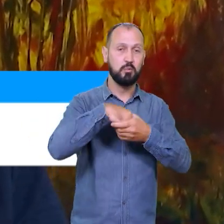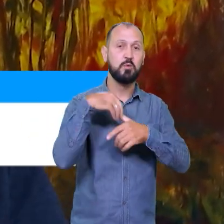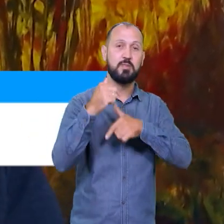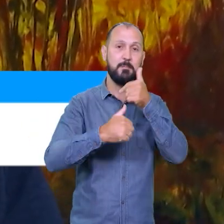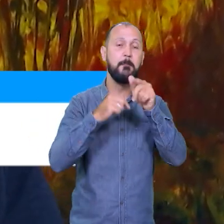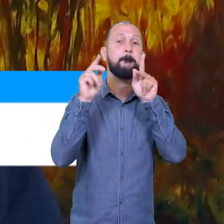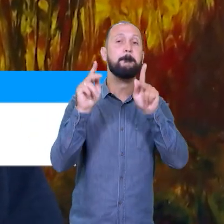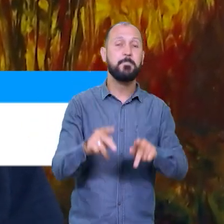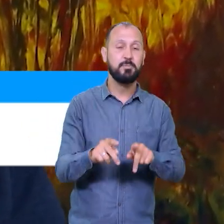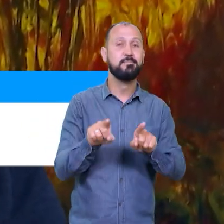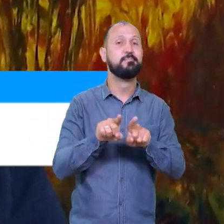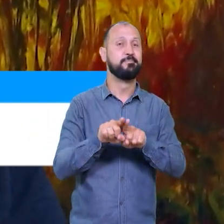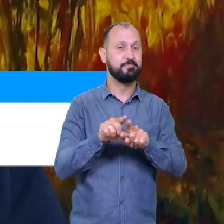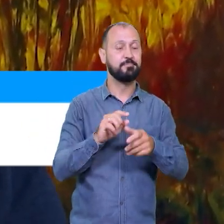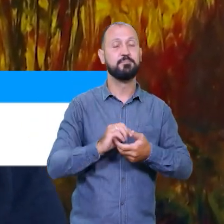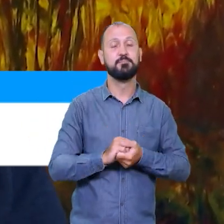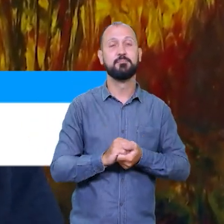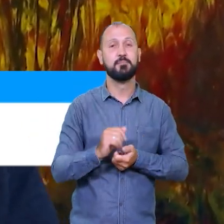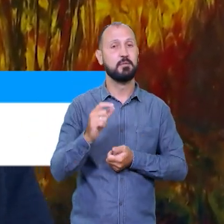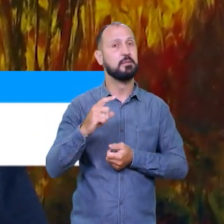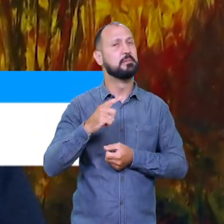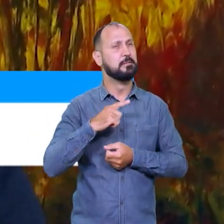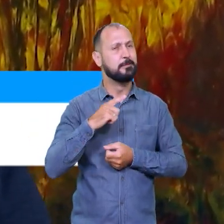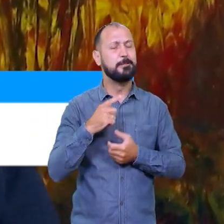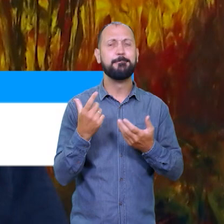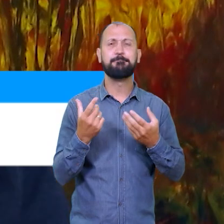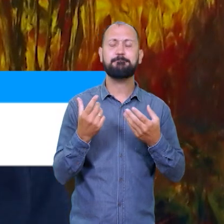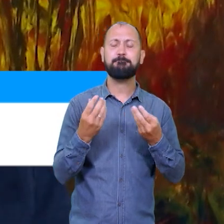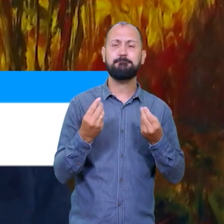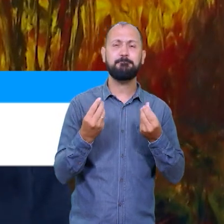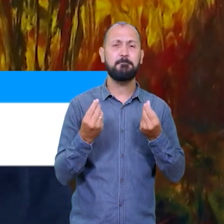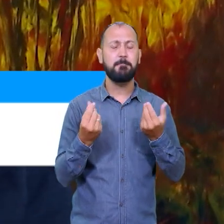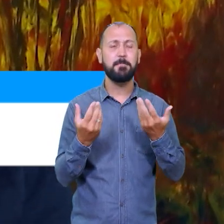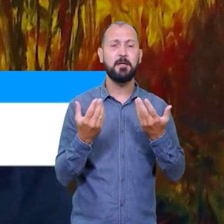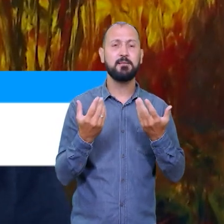também o serviço público. Então, existe